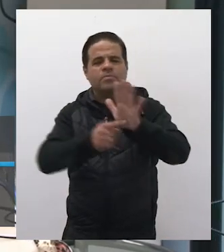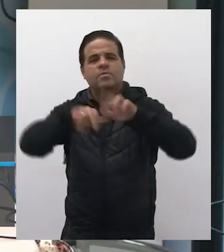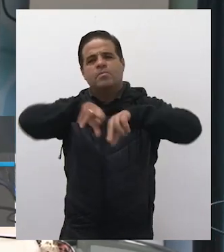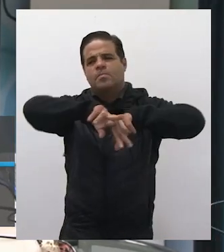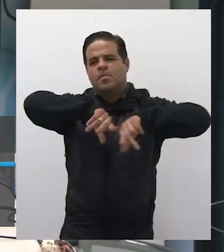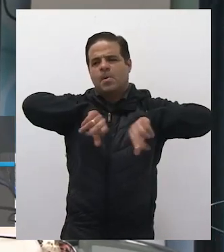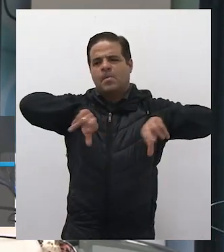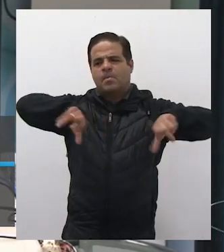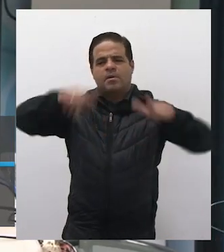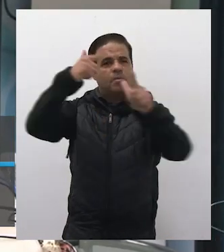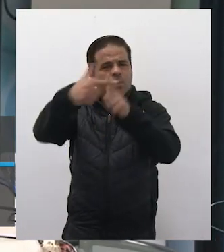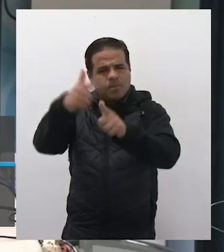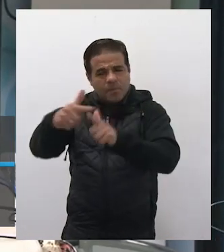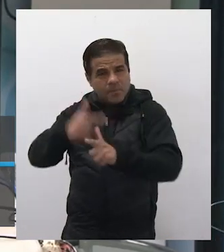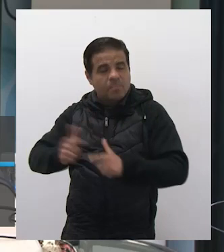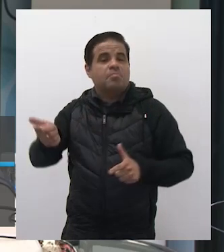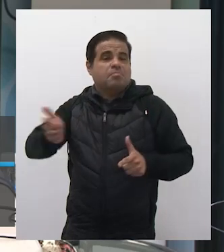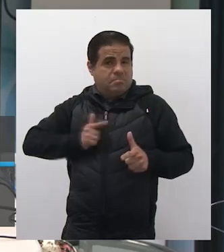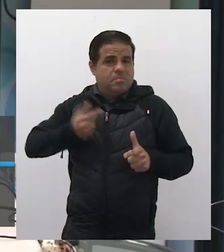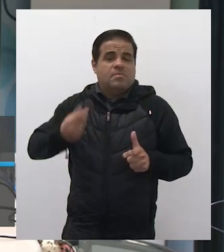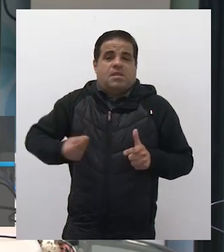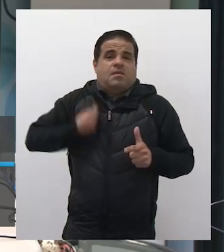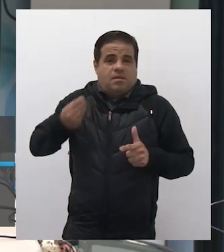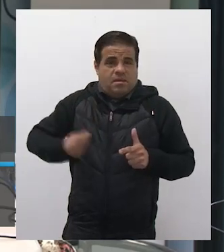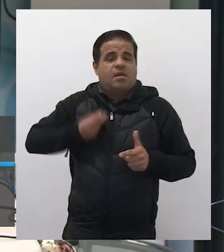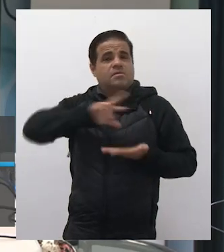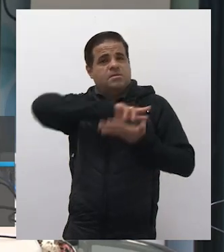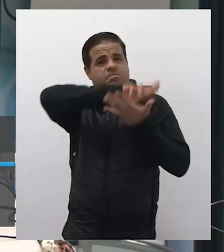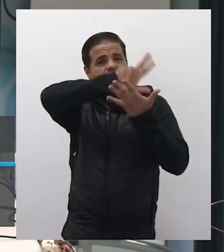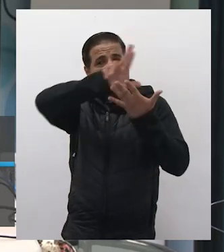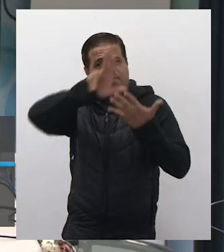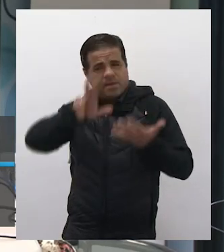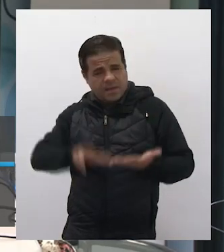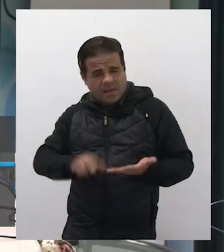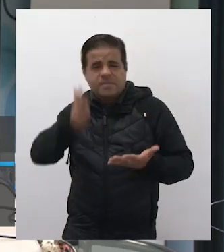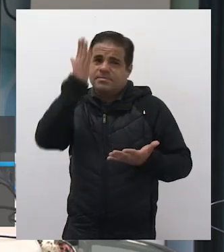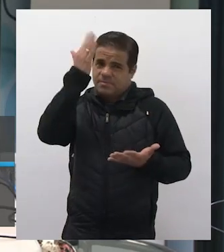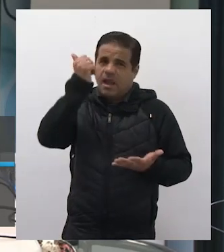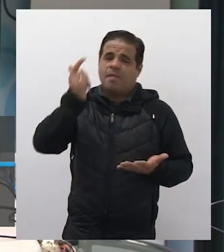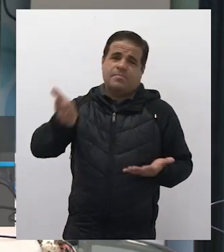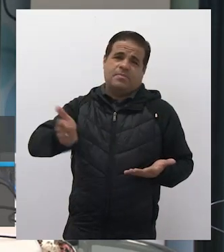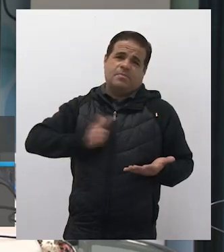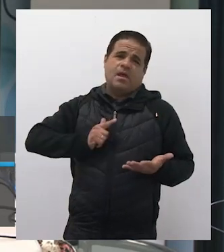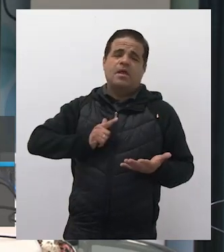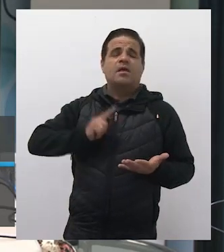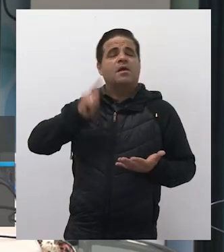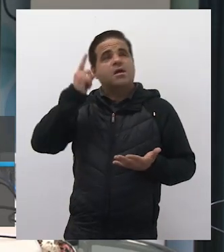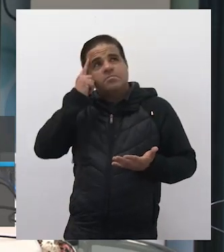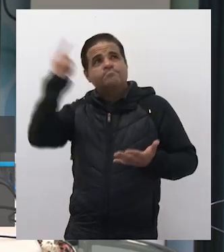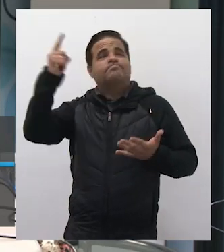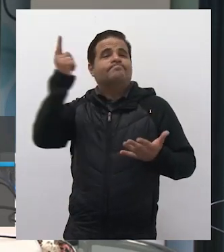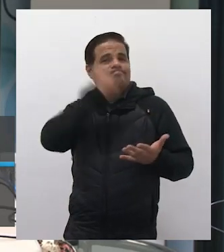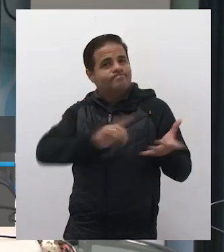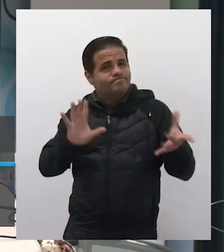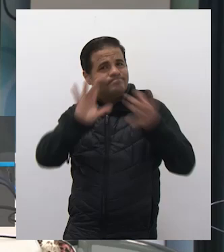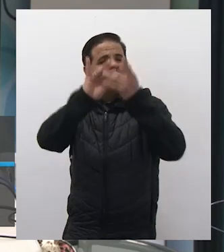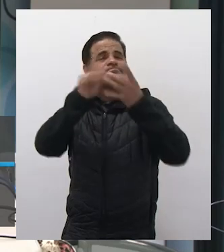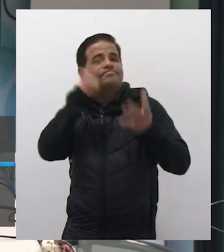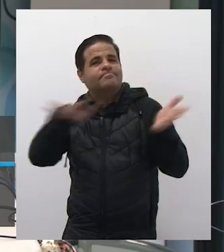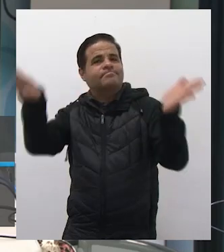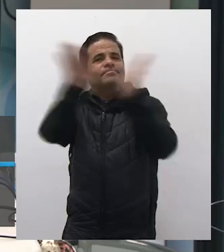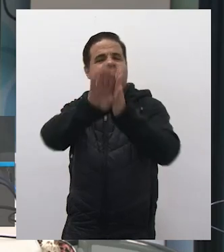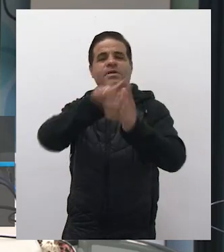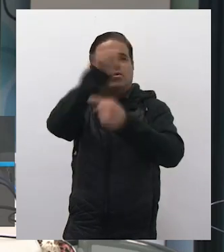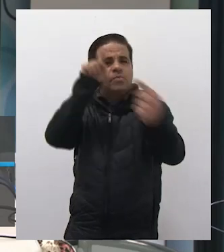diferentes problemas existentes em diferentes componentes, né? E aí a gente consegue chegar